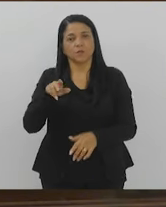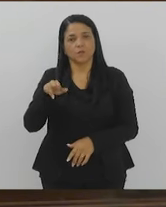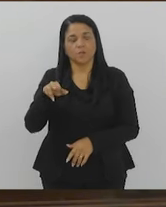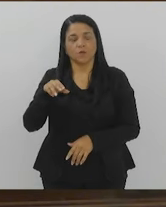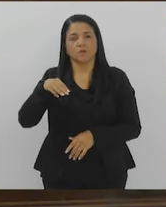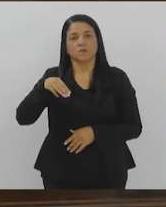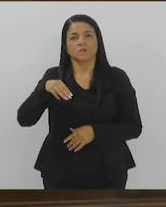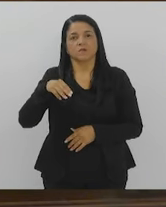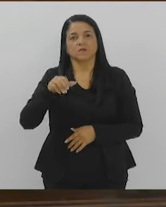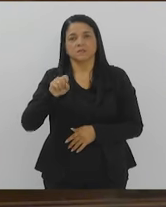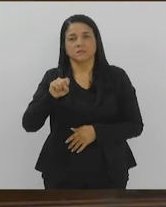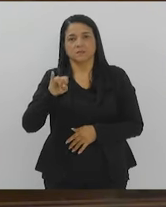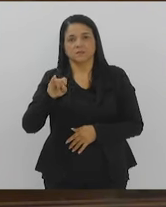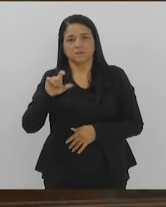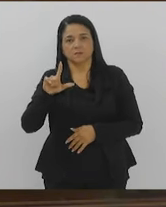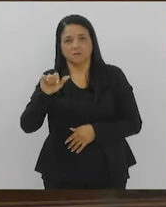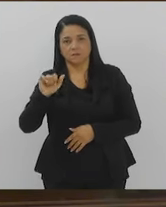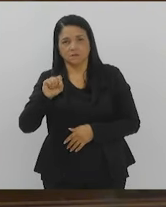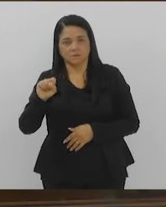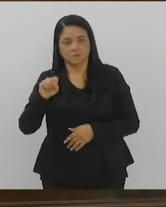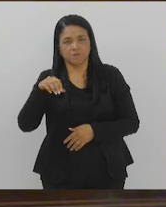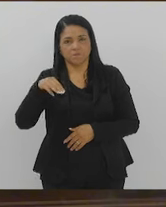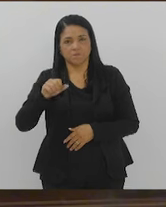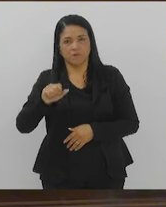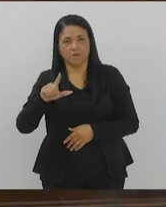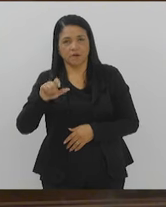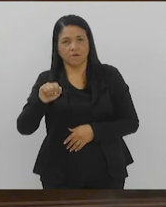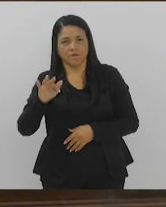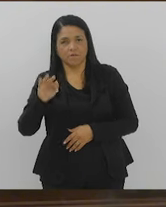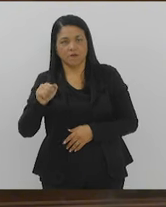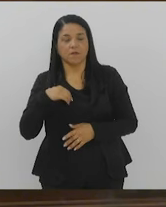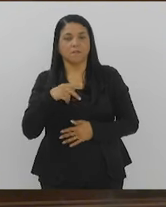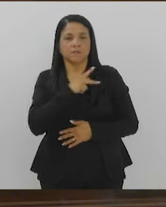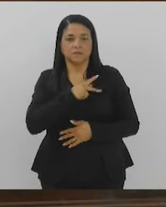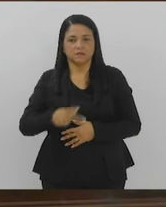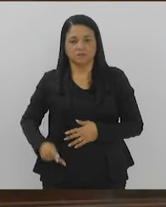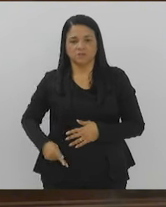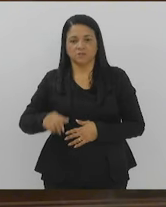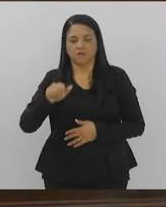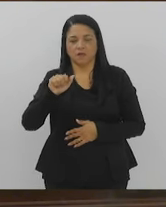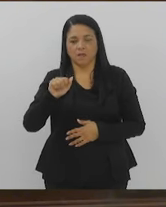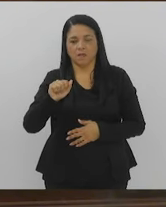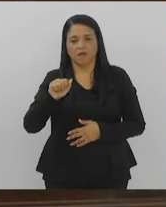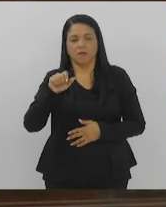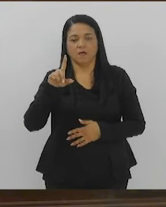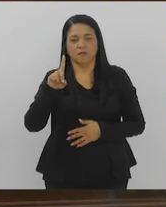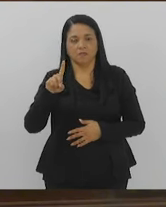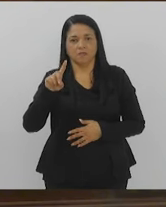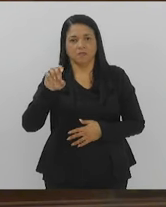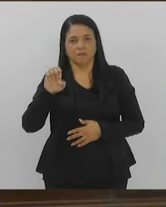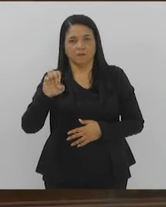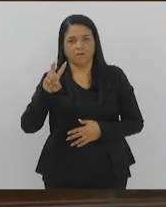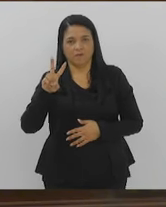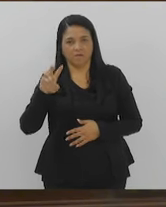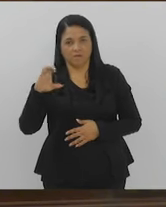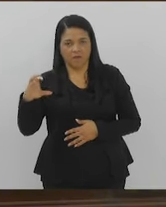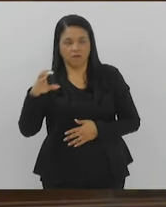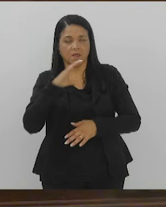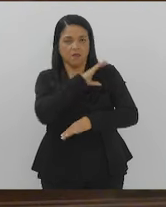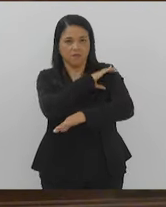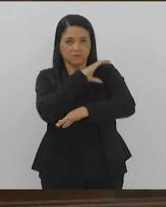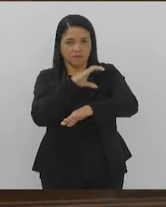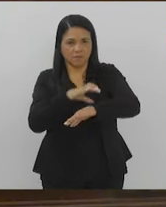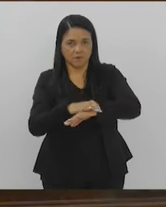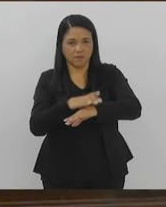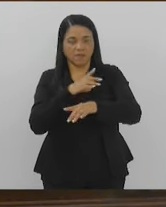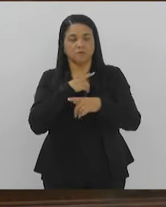Malafaia, que é o presidente da ADVEC, Assembleia de Deus Vitória em Cristo, que me pediu,